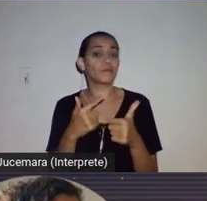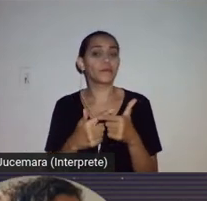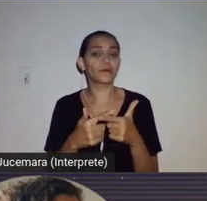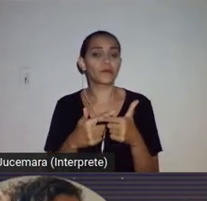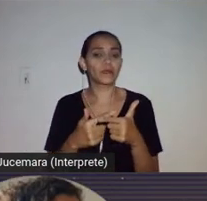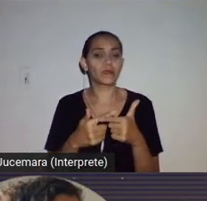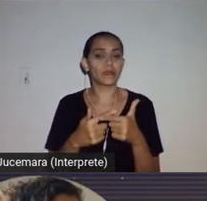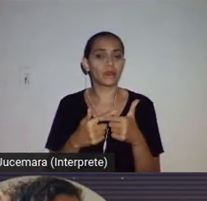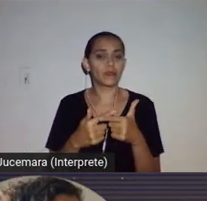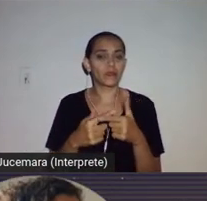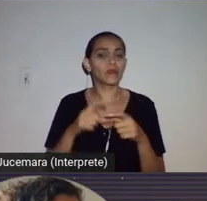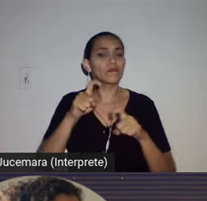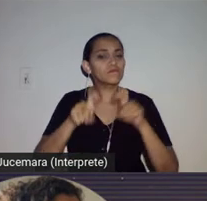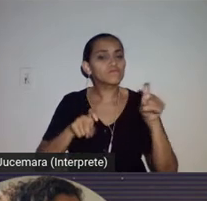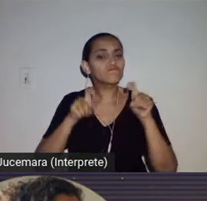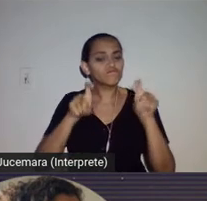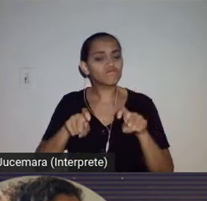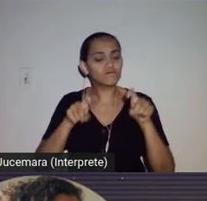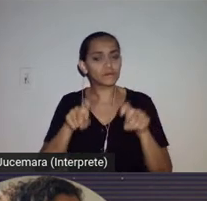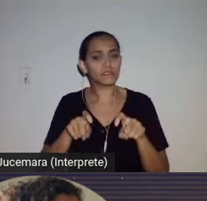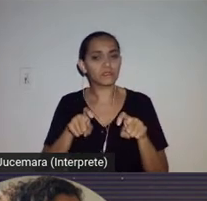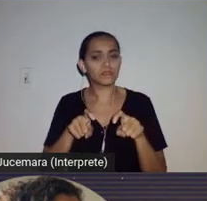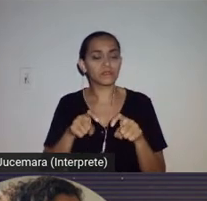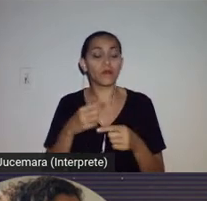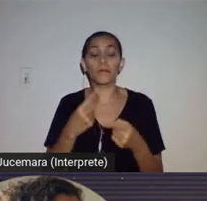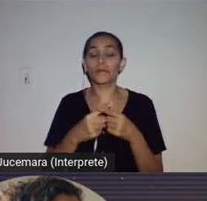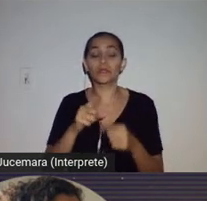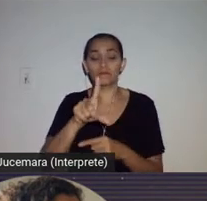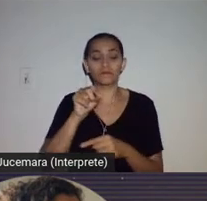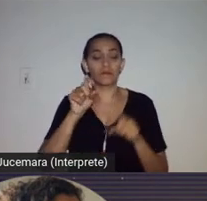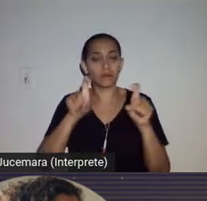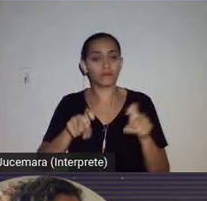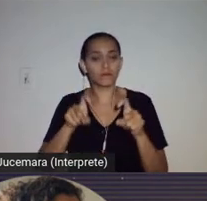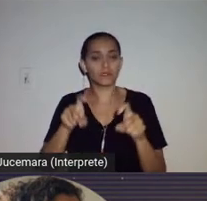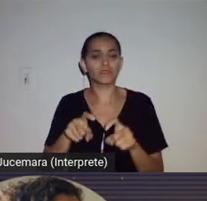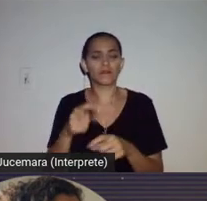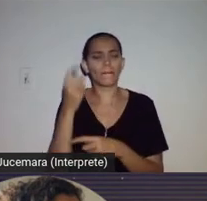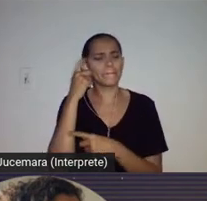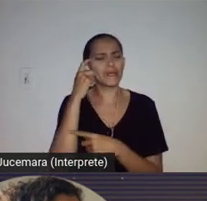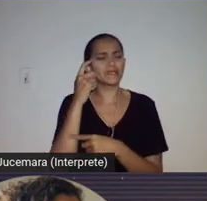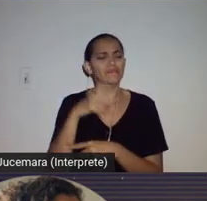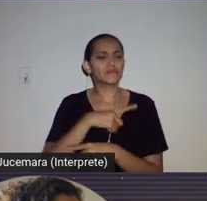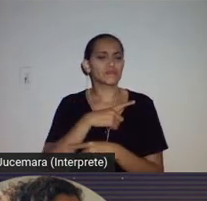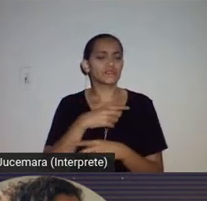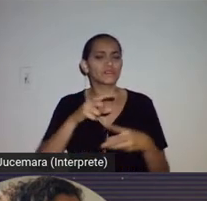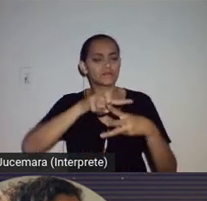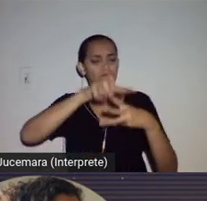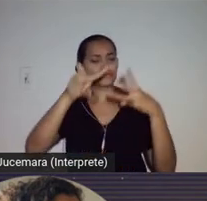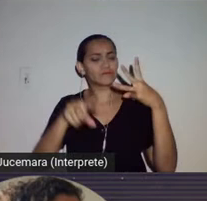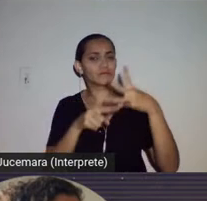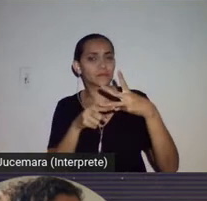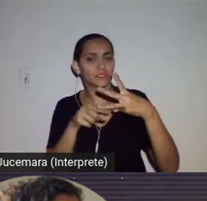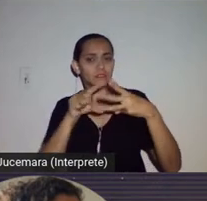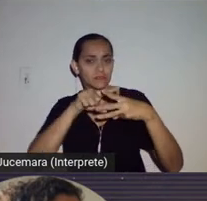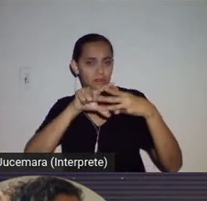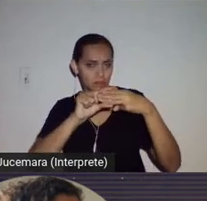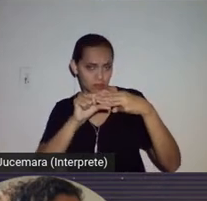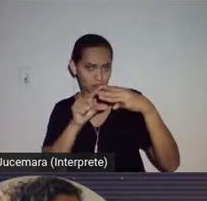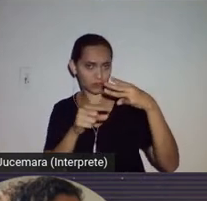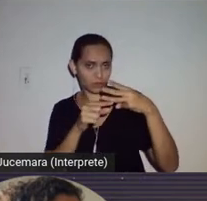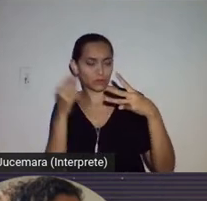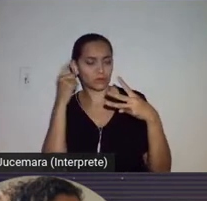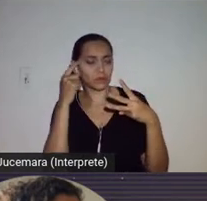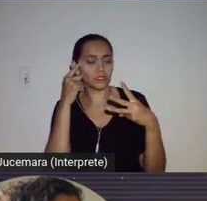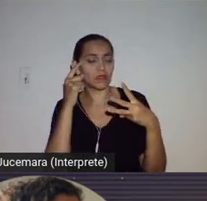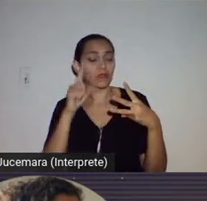computação, no caso, porque que eu pessoalmente escolhi computação, eu acho que eu tinha esses três pontos em mente quando eu